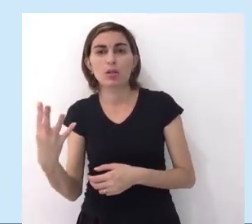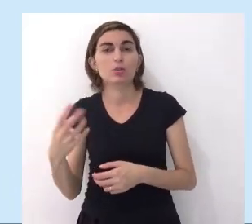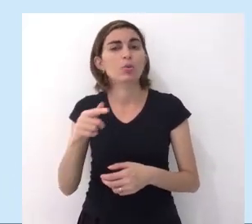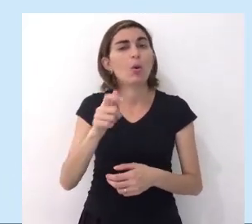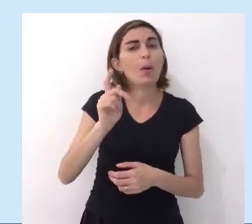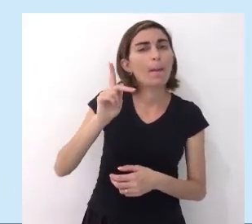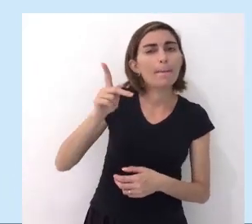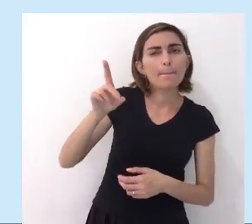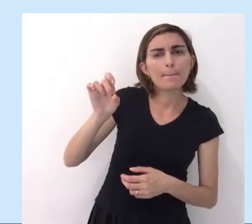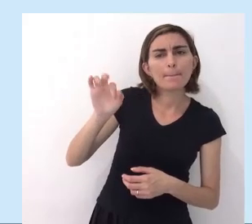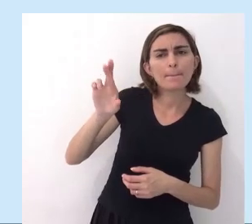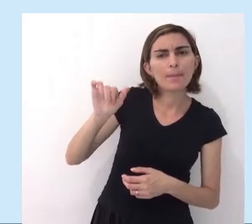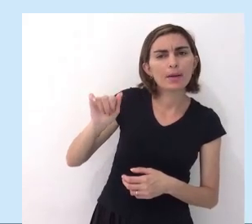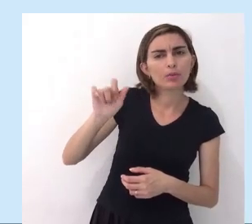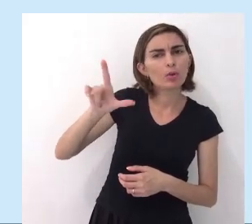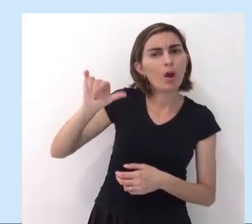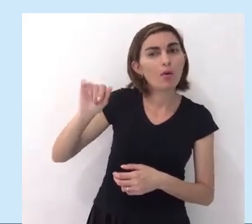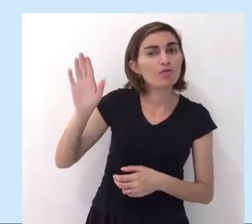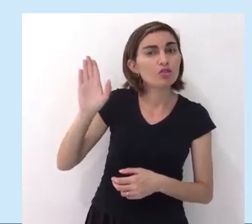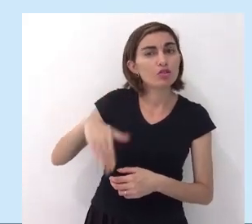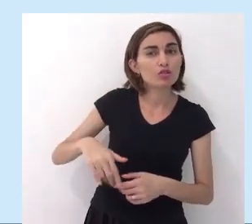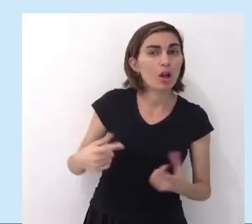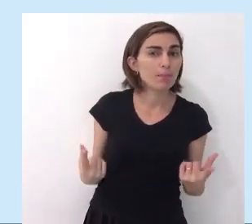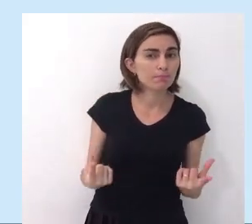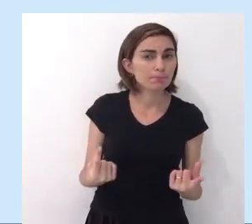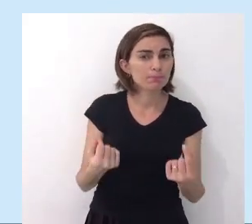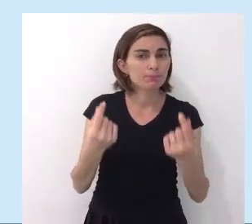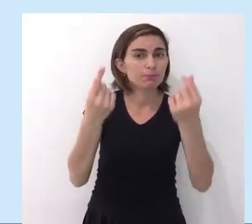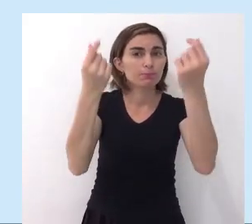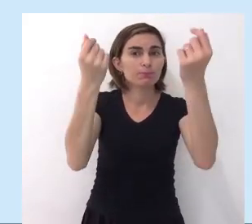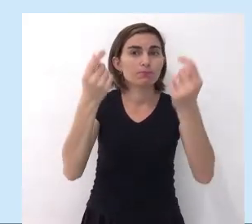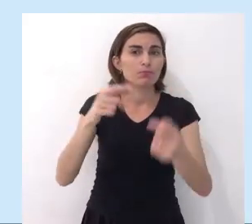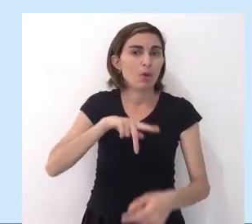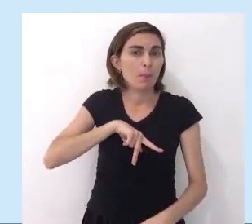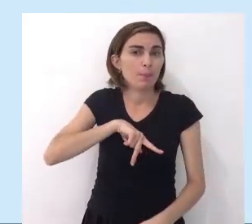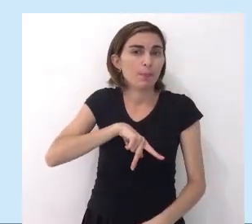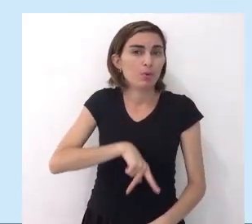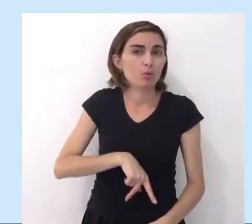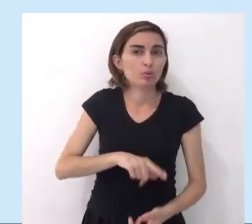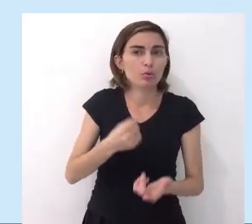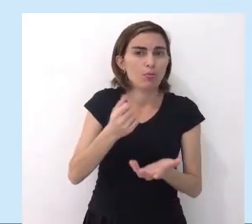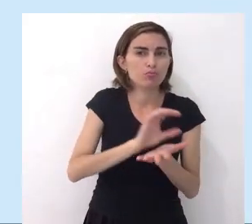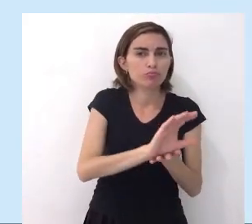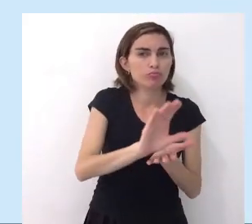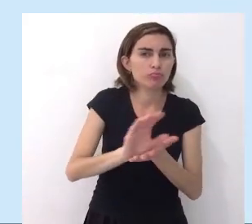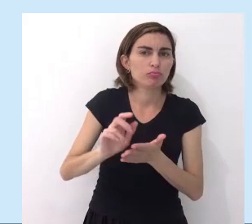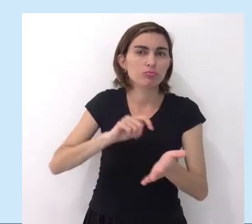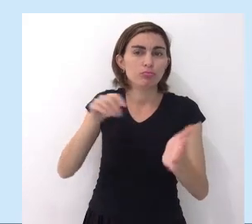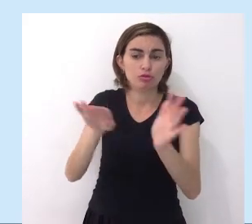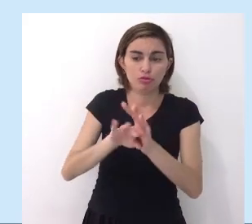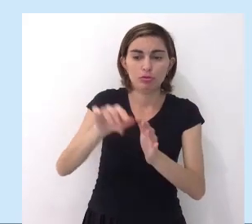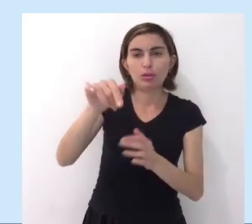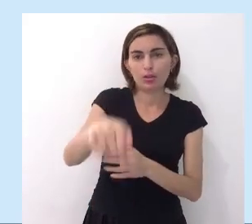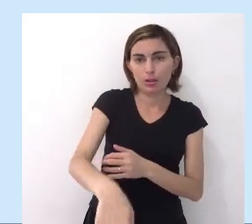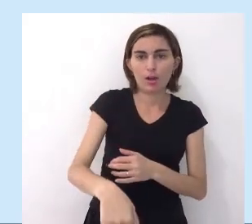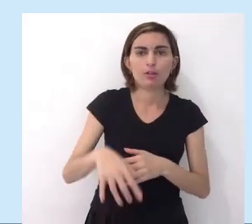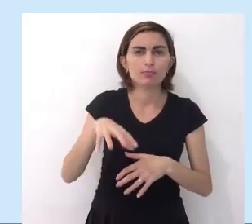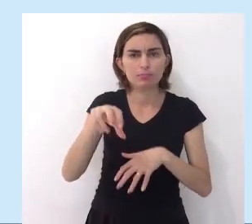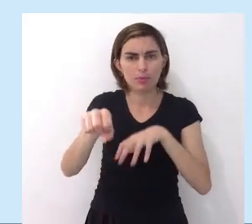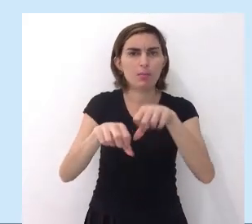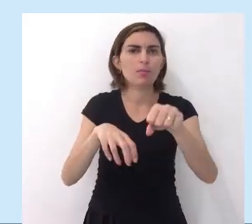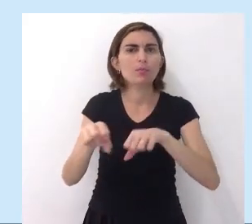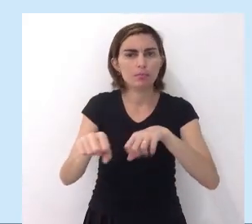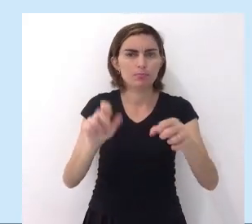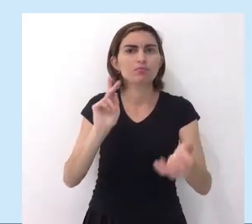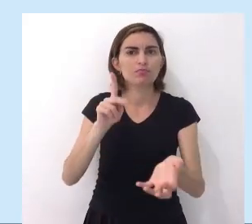e o Pedro Álvares Cabral ele já veio com um investimento altíssimo de Portugal para chegar aqui nas Américas e para